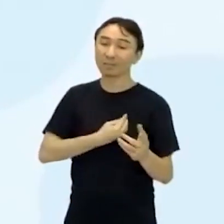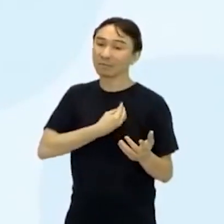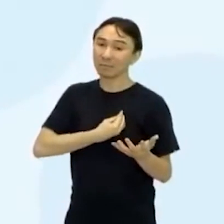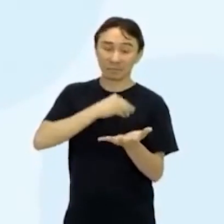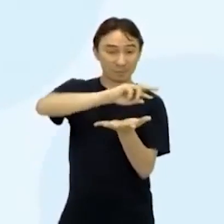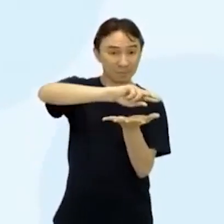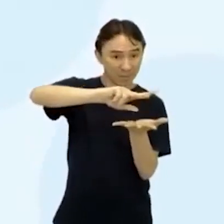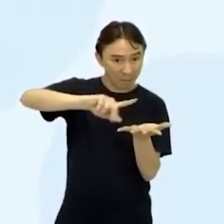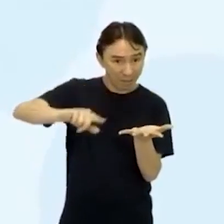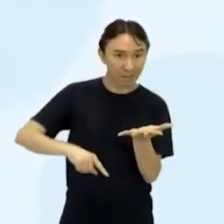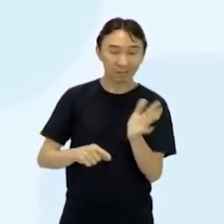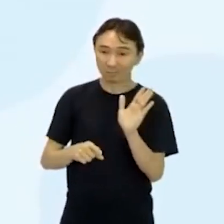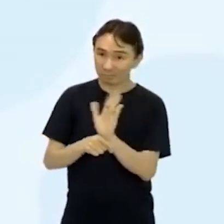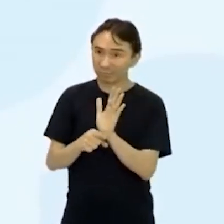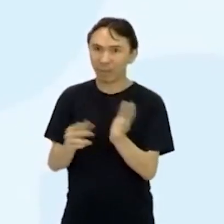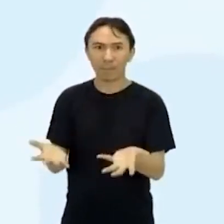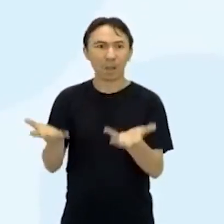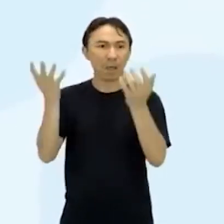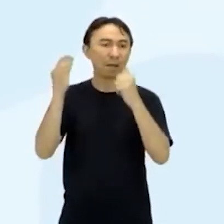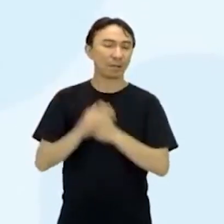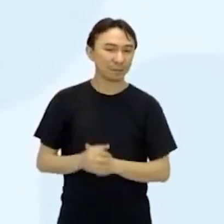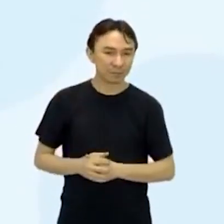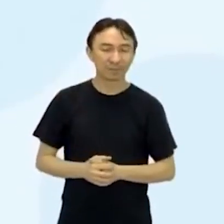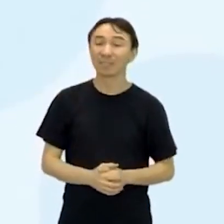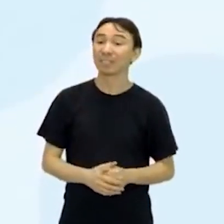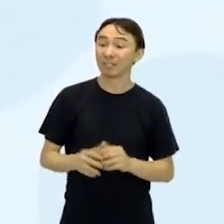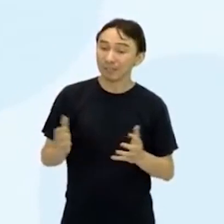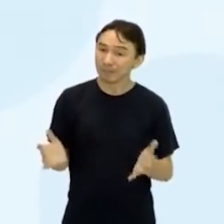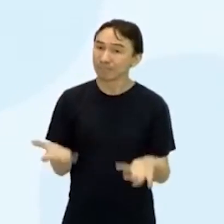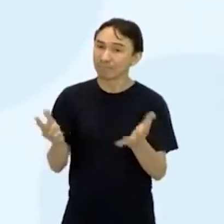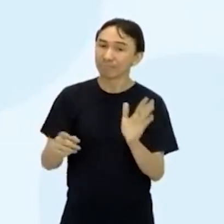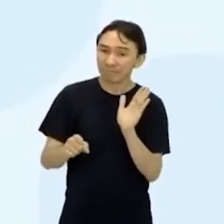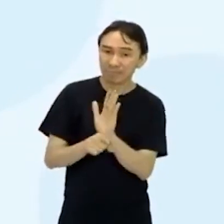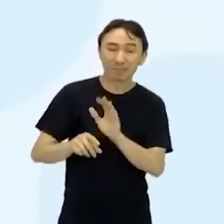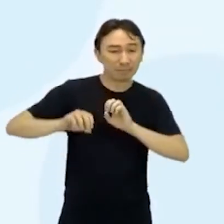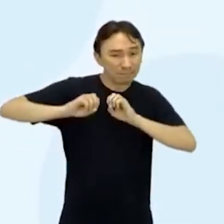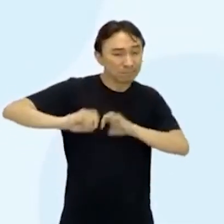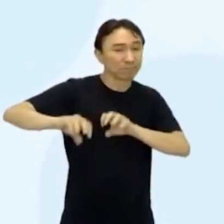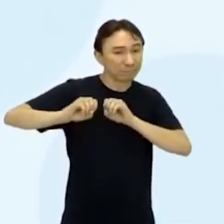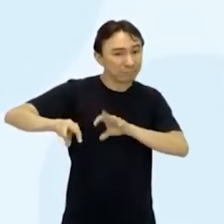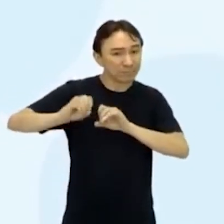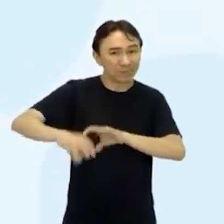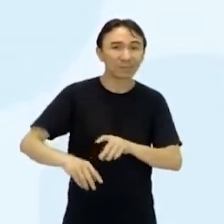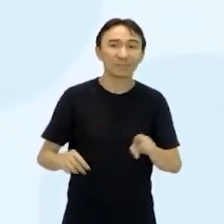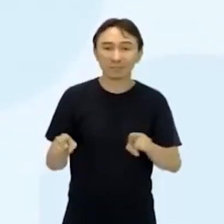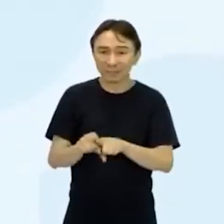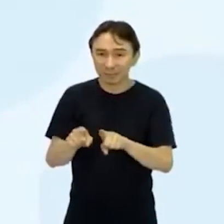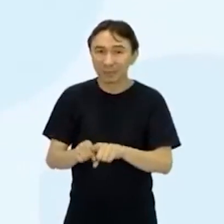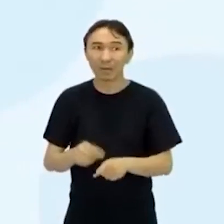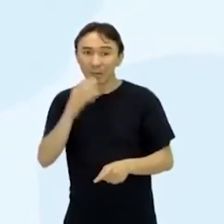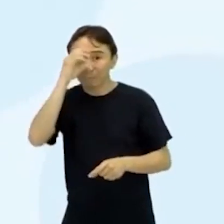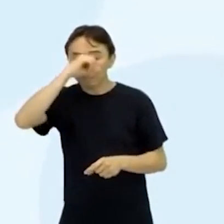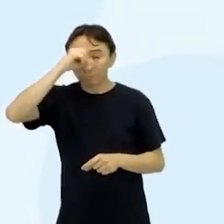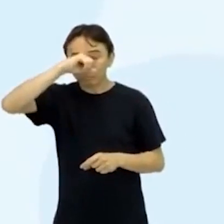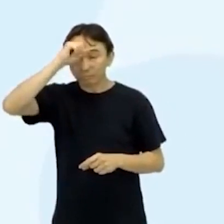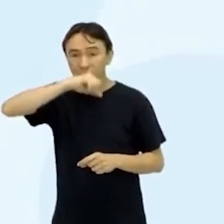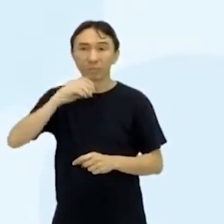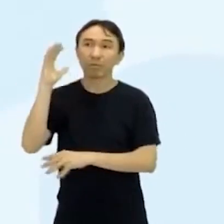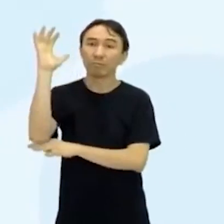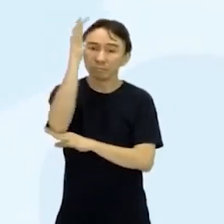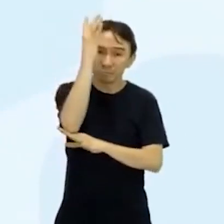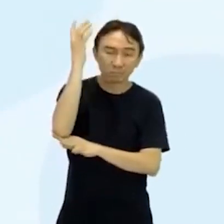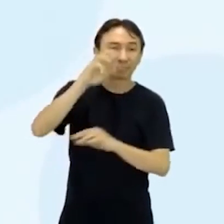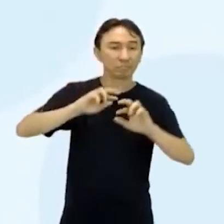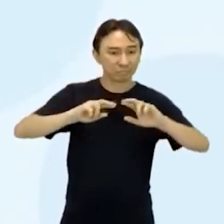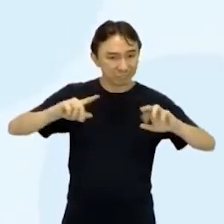favorecer condições e promover a educação e a interpretação ambiental e a recreação em